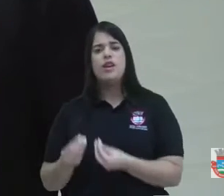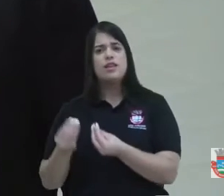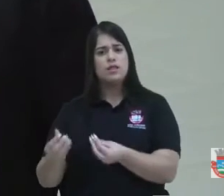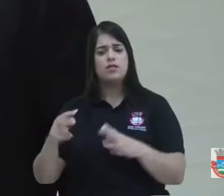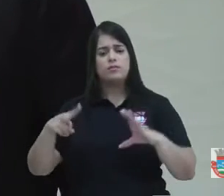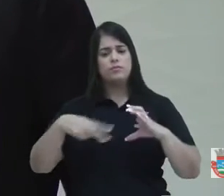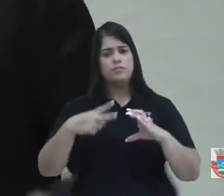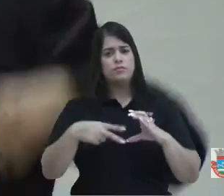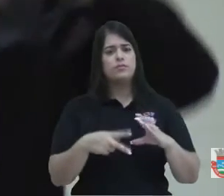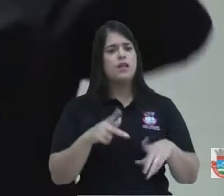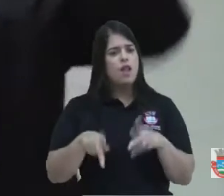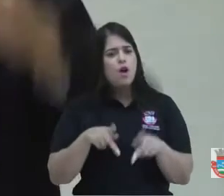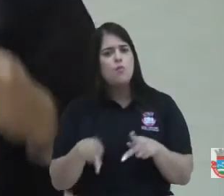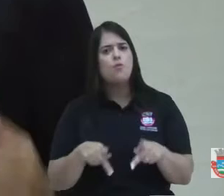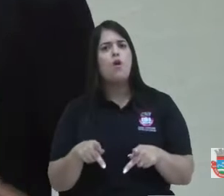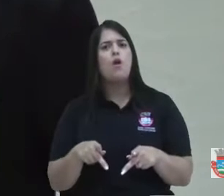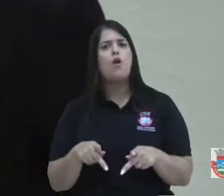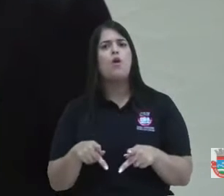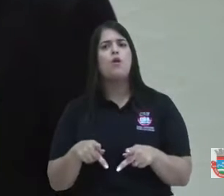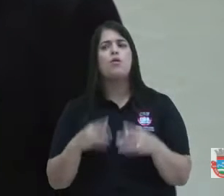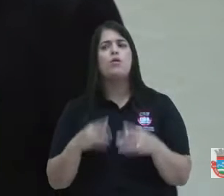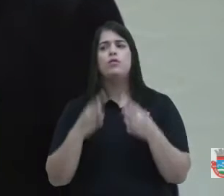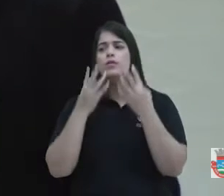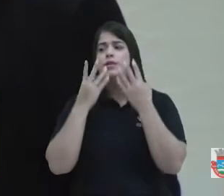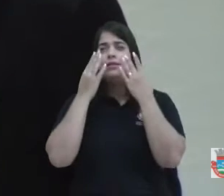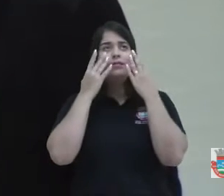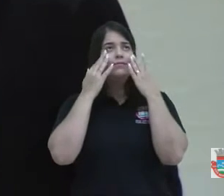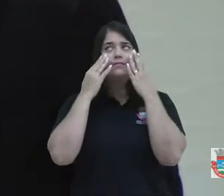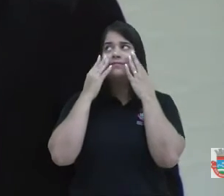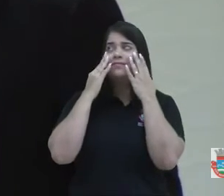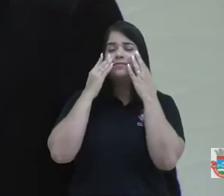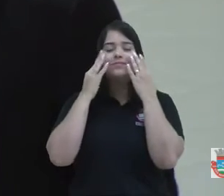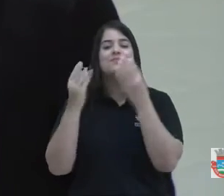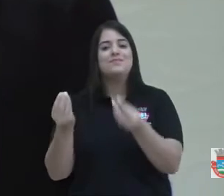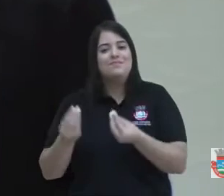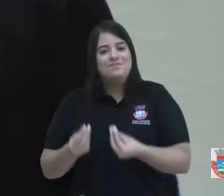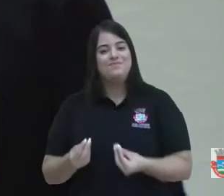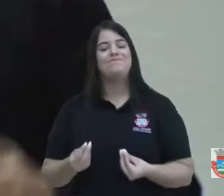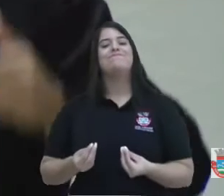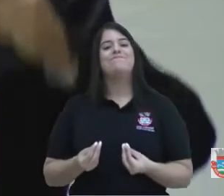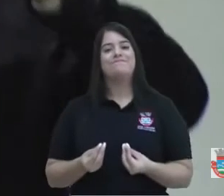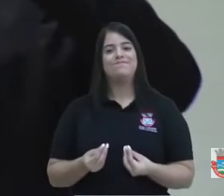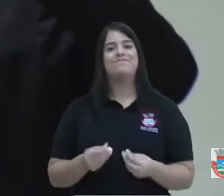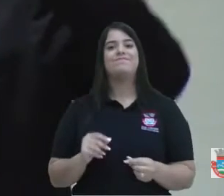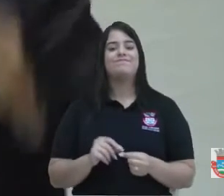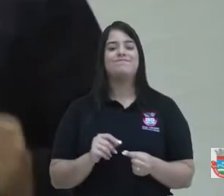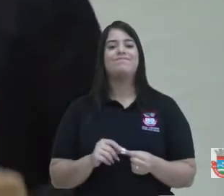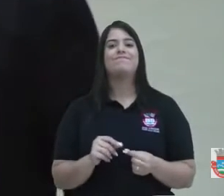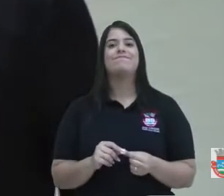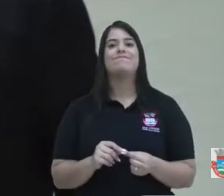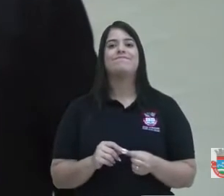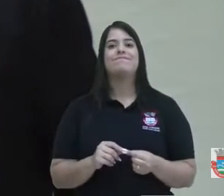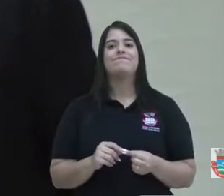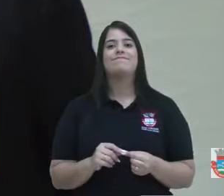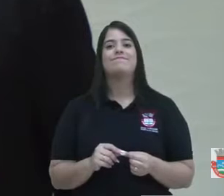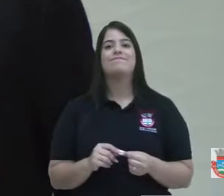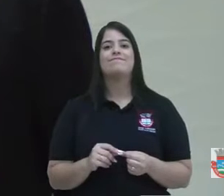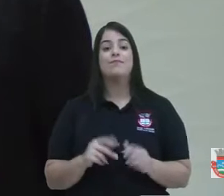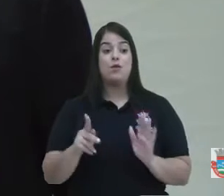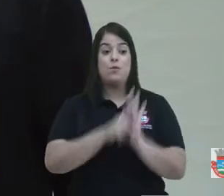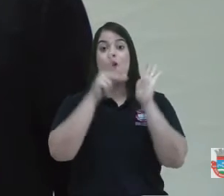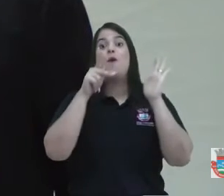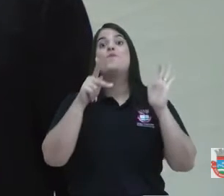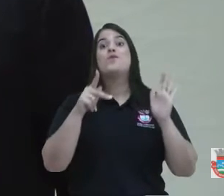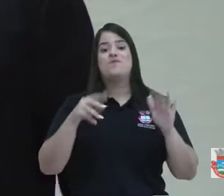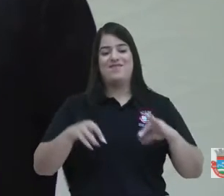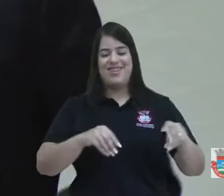Legislativa ao pessoal. Muito emocionado receberam para fazer aí, serem dono real das